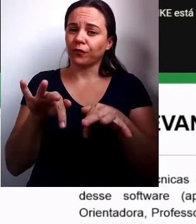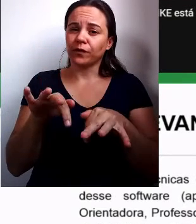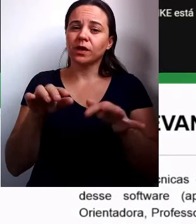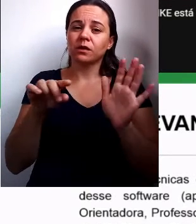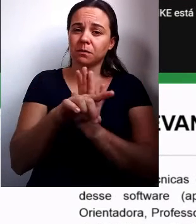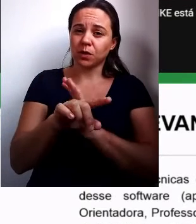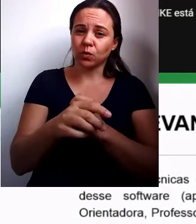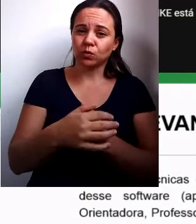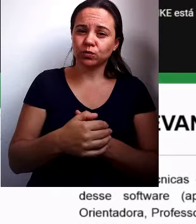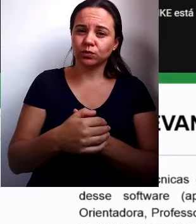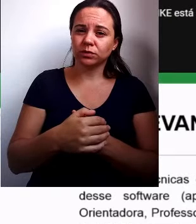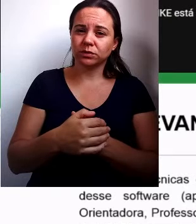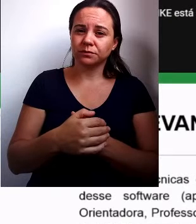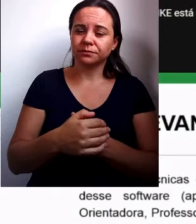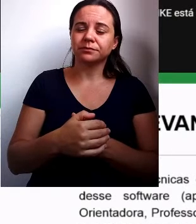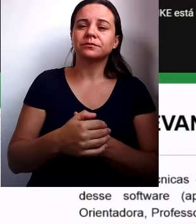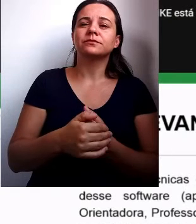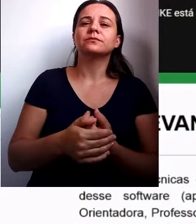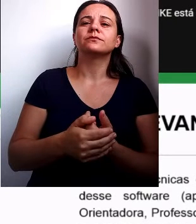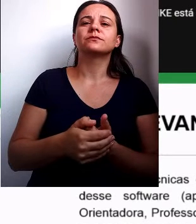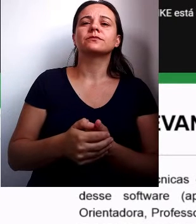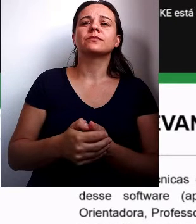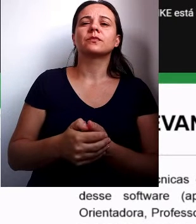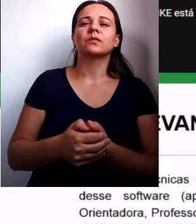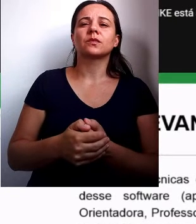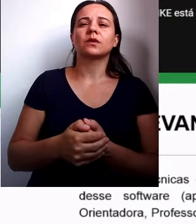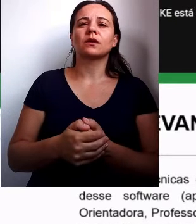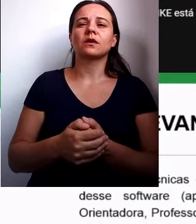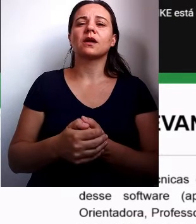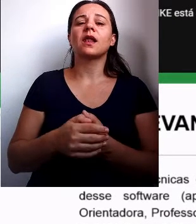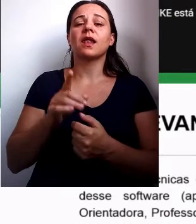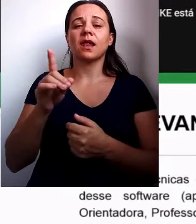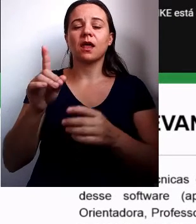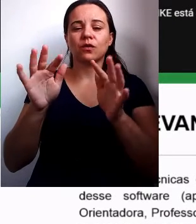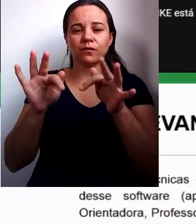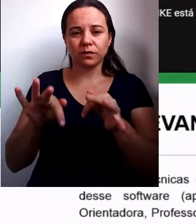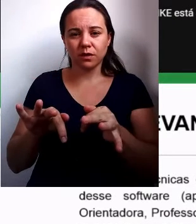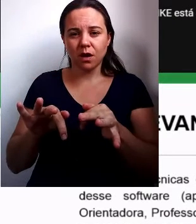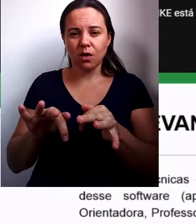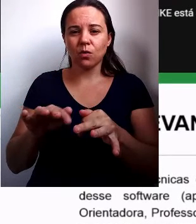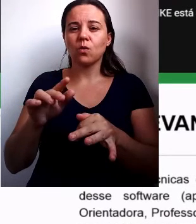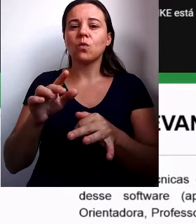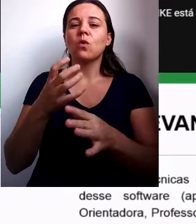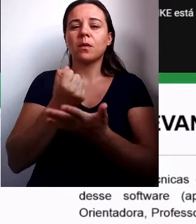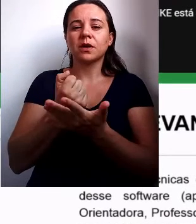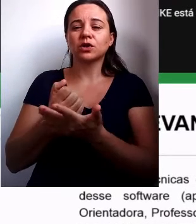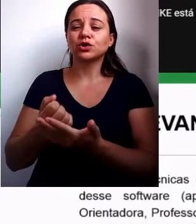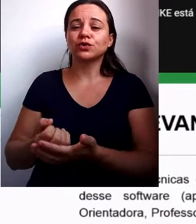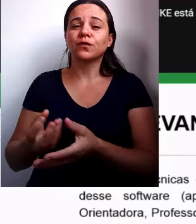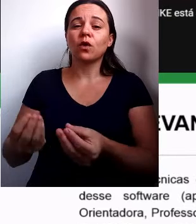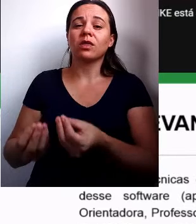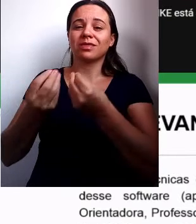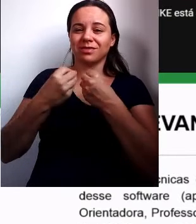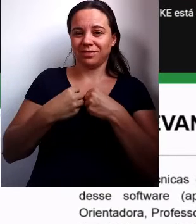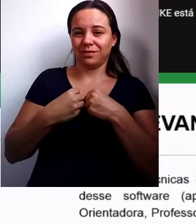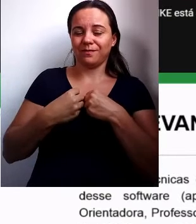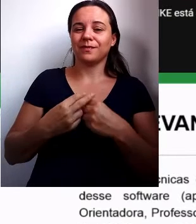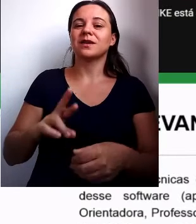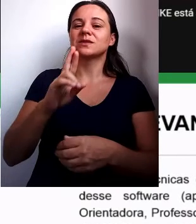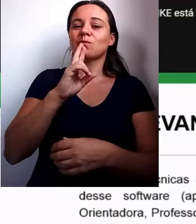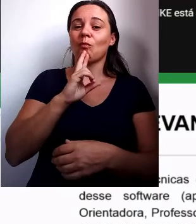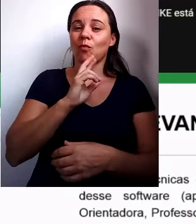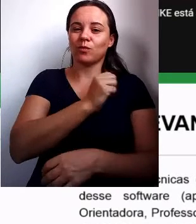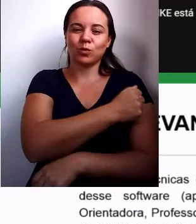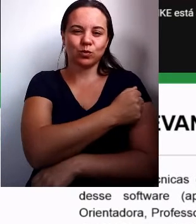executar as perguntas, né, e encerrar toda a sequência, os passos do aplicativo, lá no final ele vai te dar a resposta para